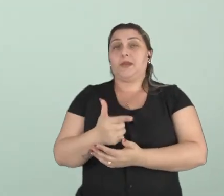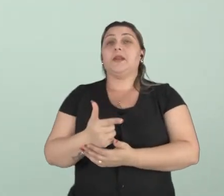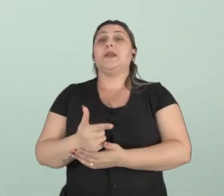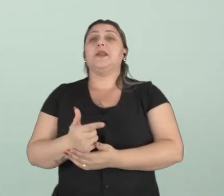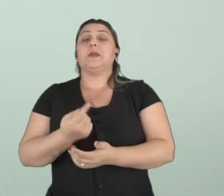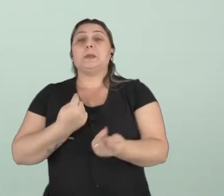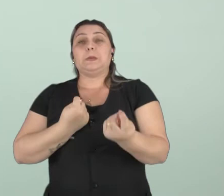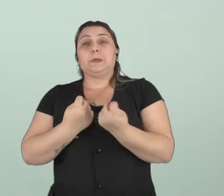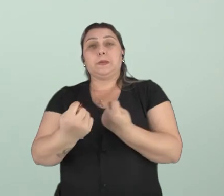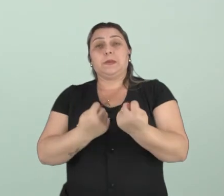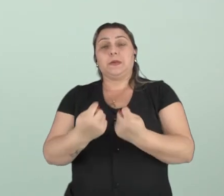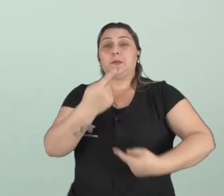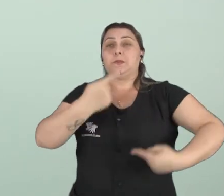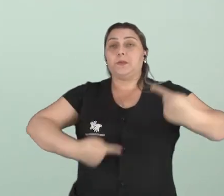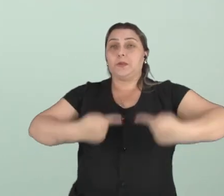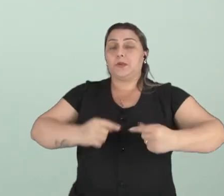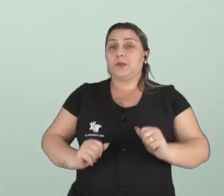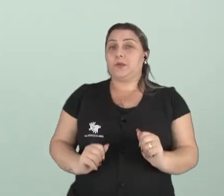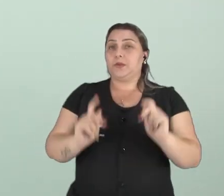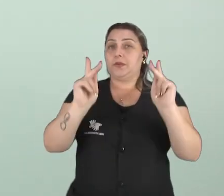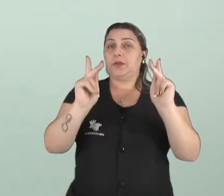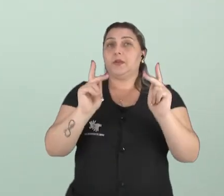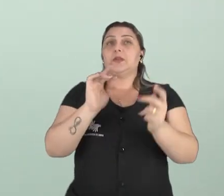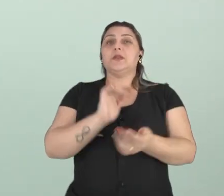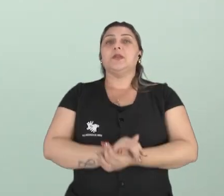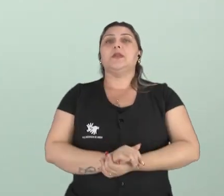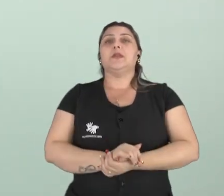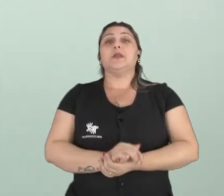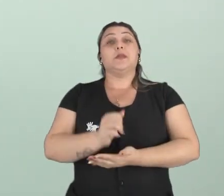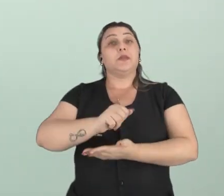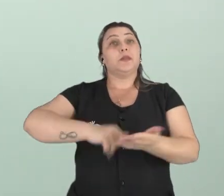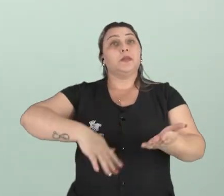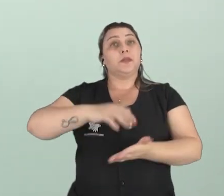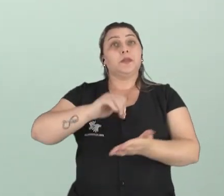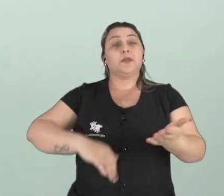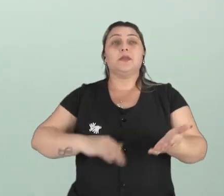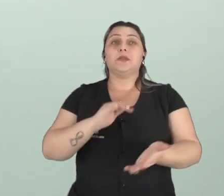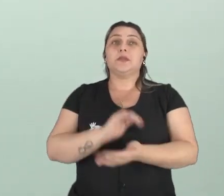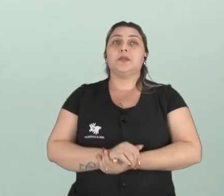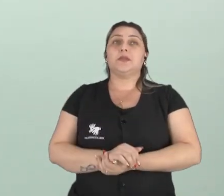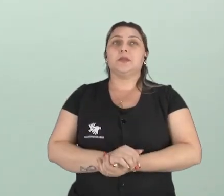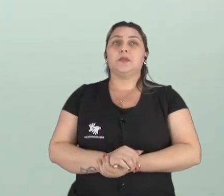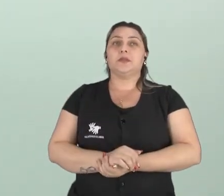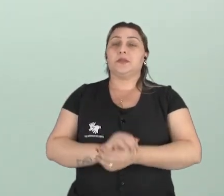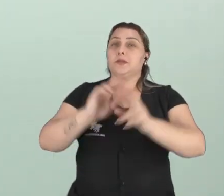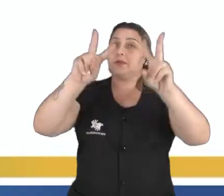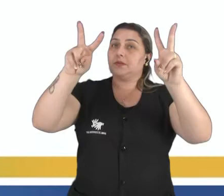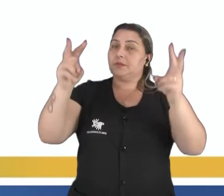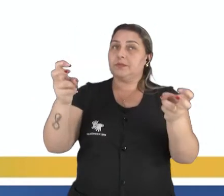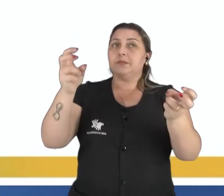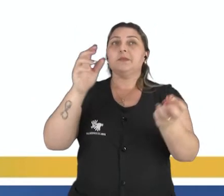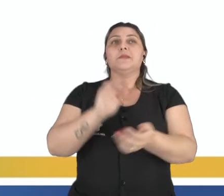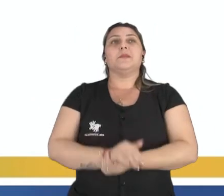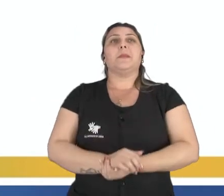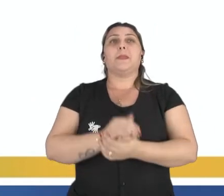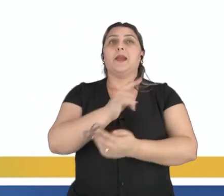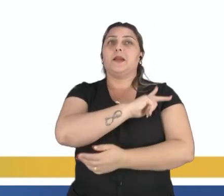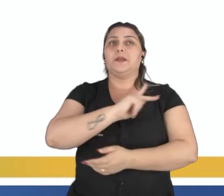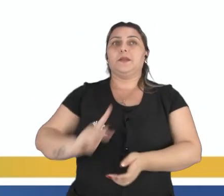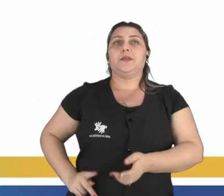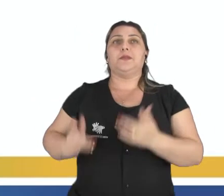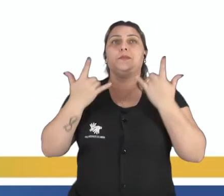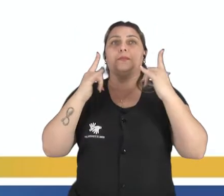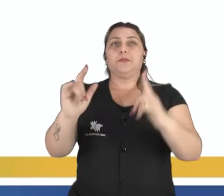autonomia política, ok? Pessoal, então vamos aí para o nosso exercitando acerca dessa temática. O